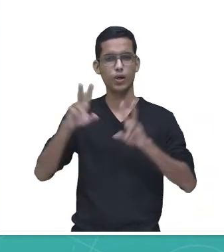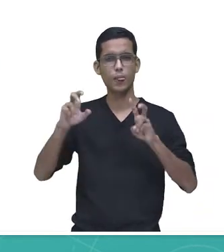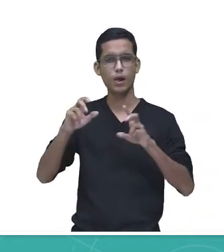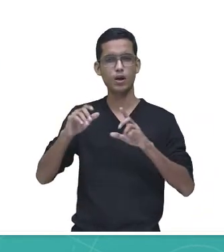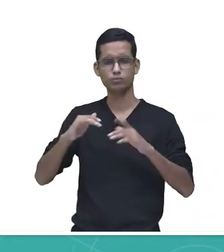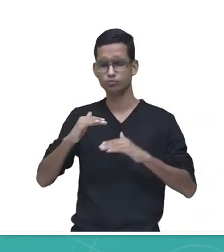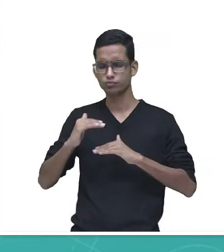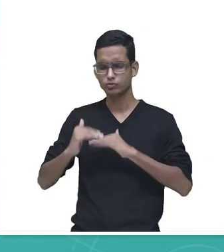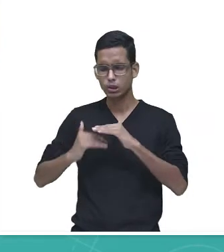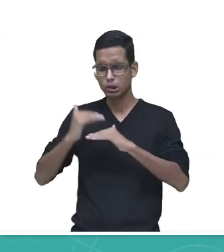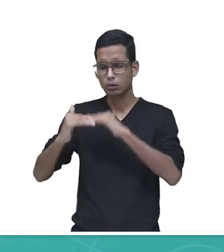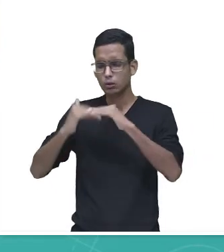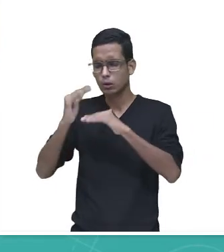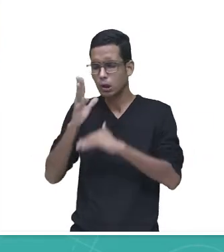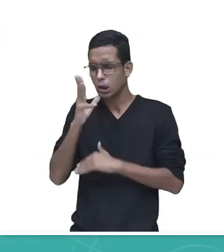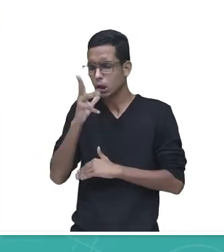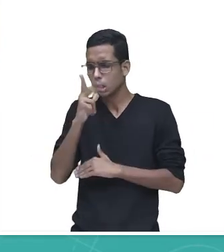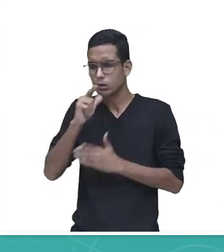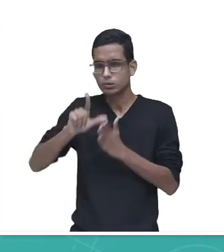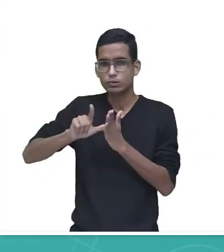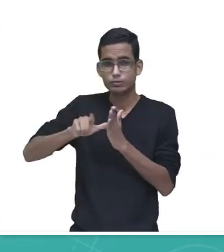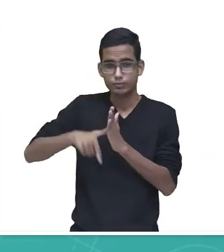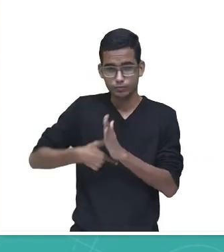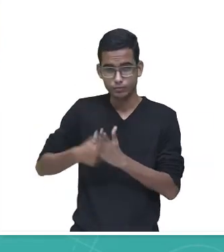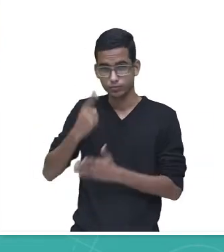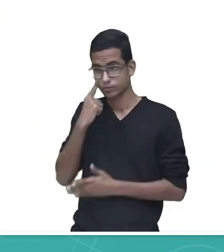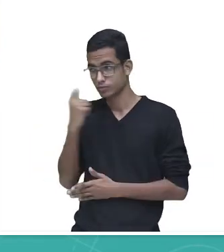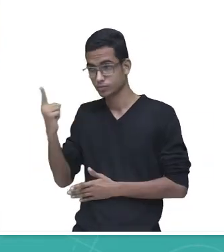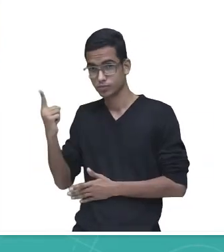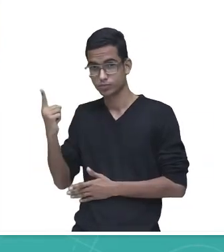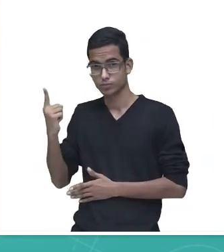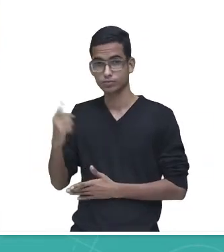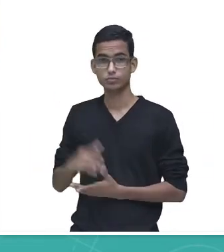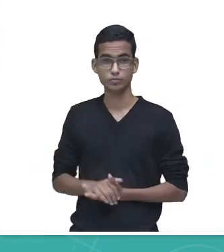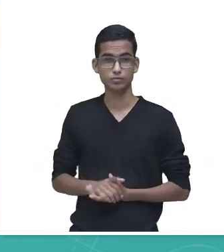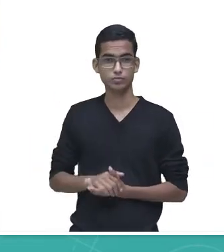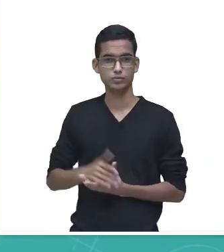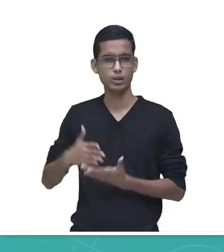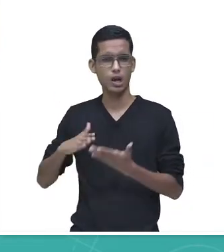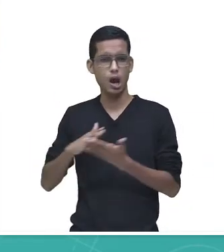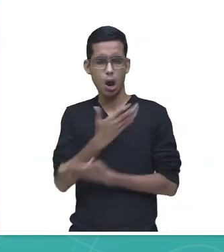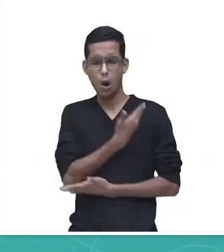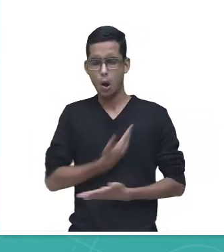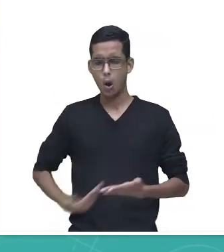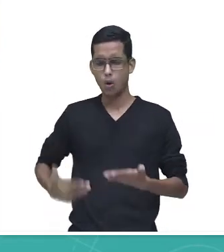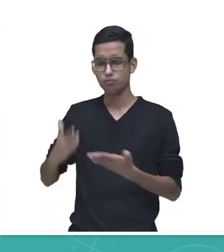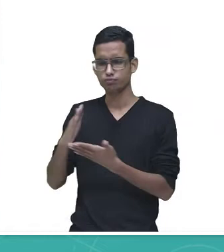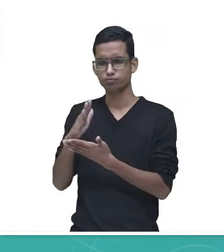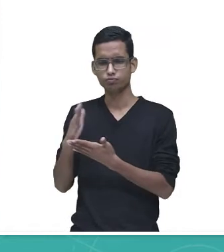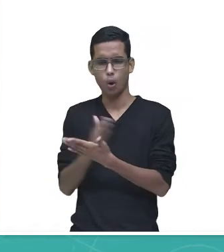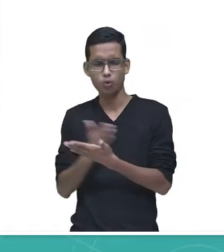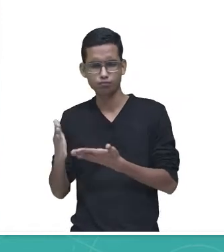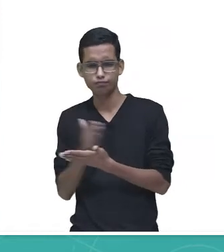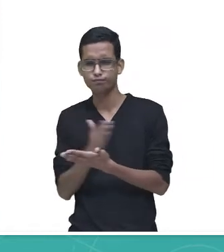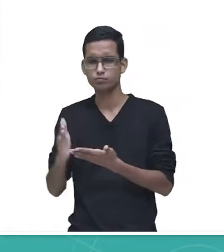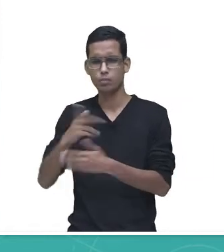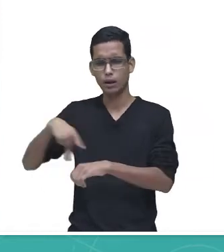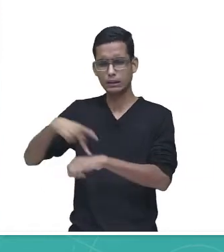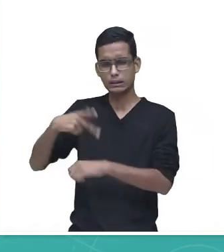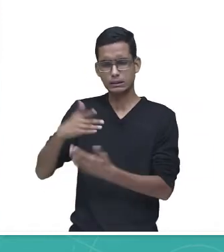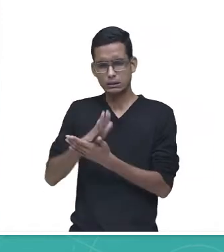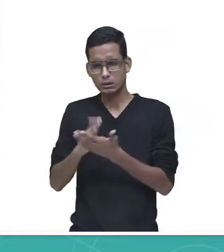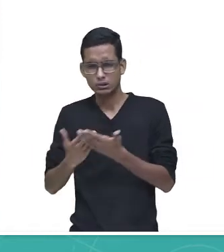incomodou, subdesenvolvido, na verdade, incomodou vários governantes por muito tempo. Então se criou outros